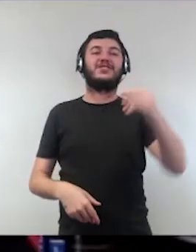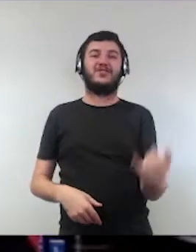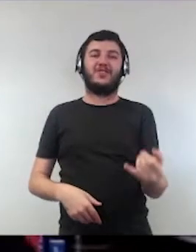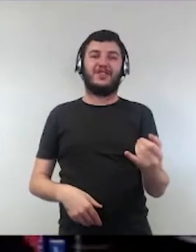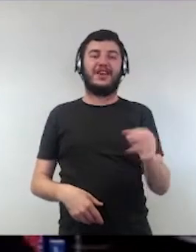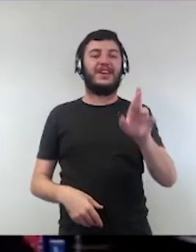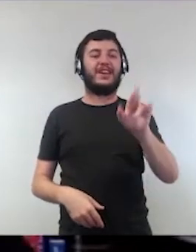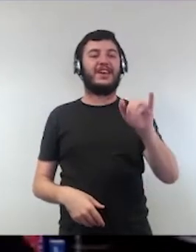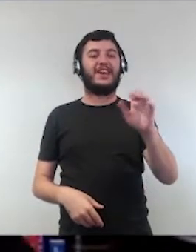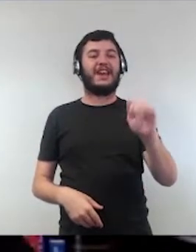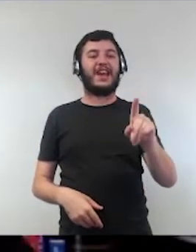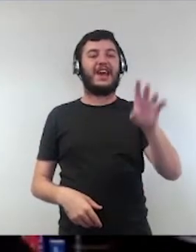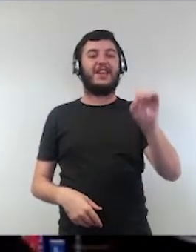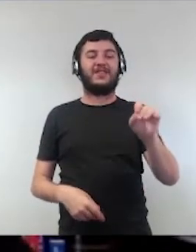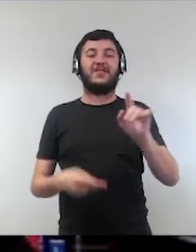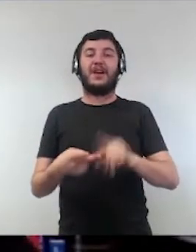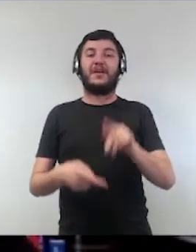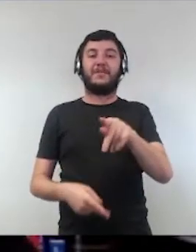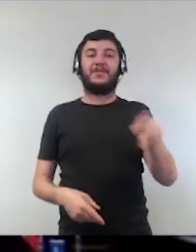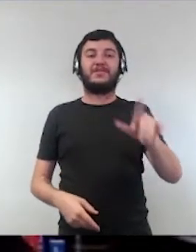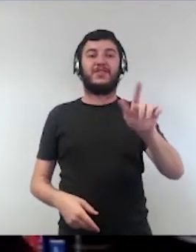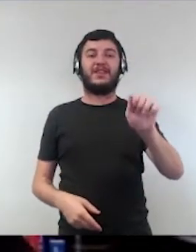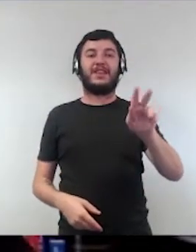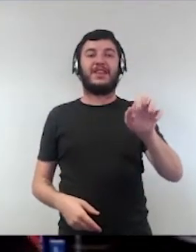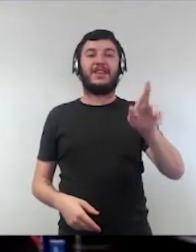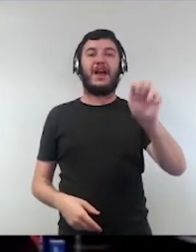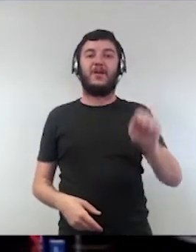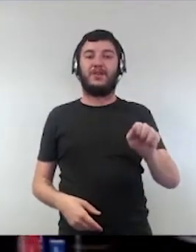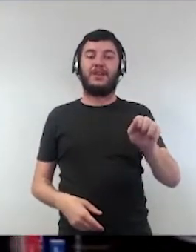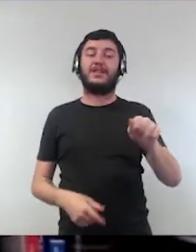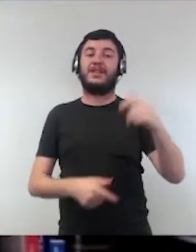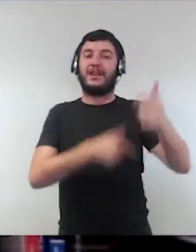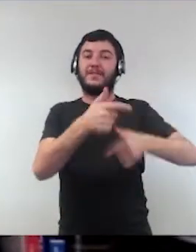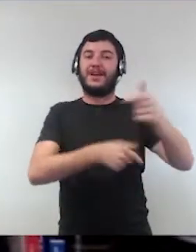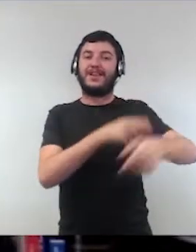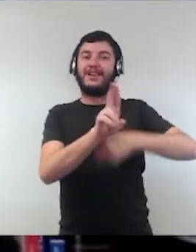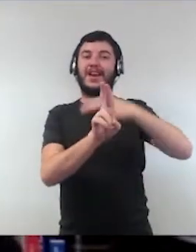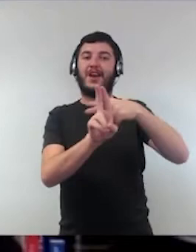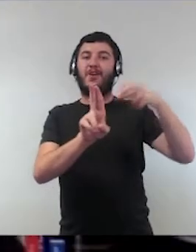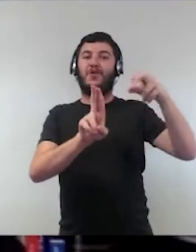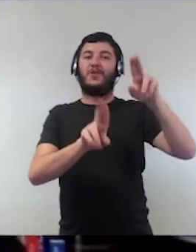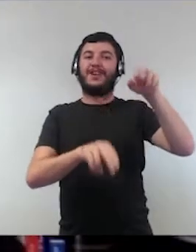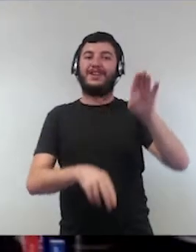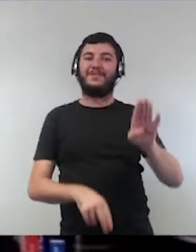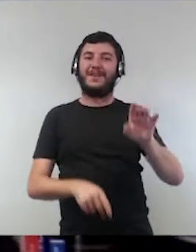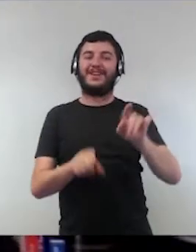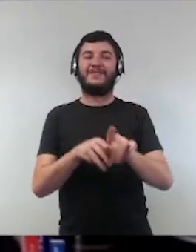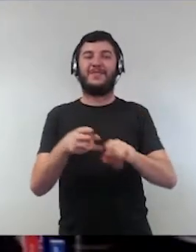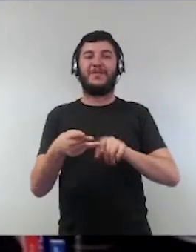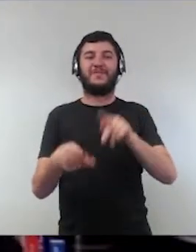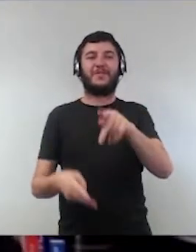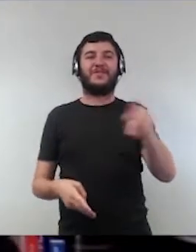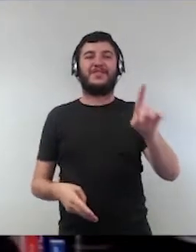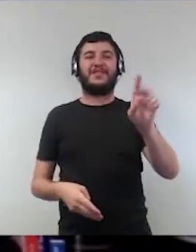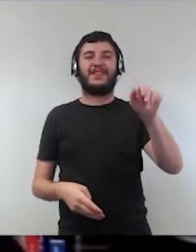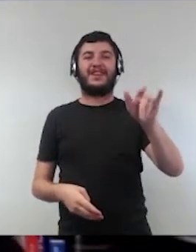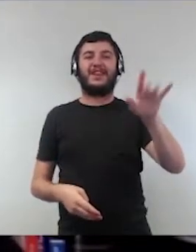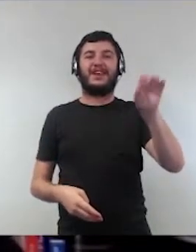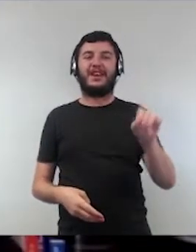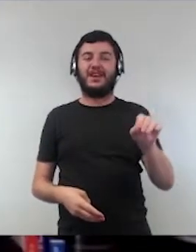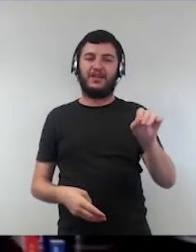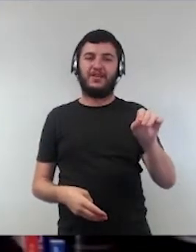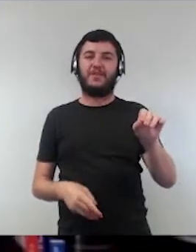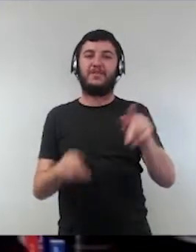Justiça, a professora Laura Schertel Mendes, professora da UNB, e o professor Danilo Doneda, professor do mestrado profissional do IDP.